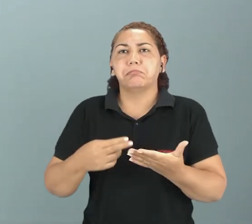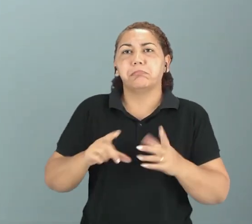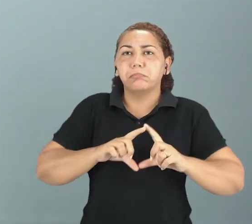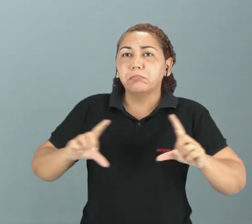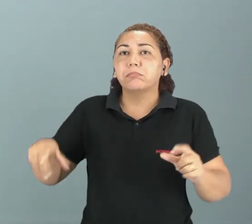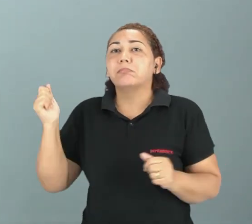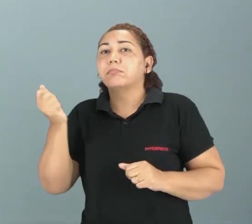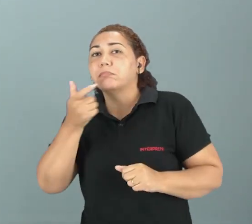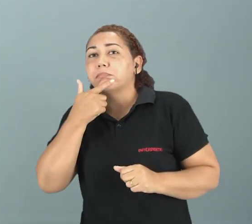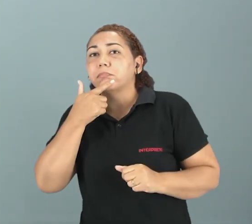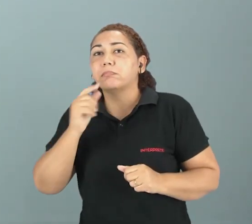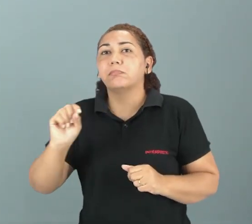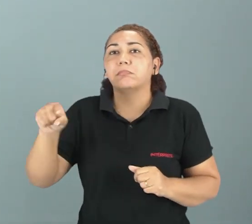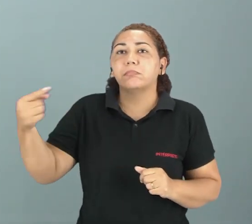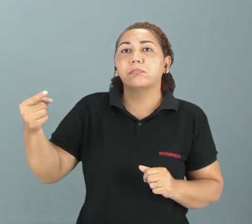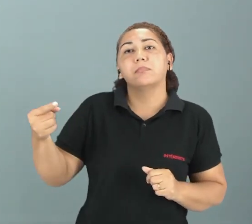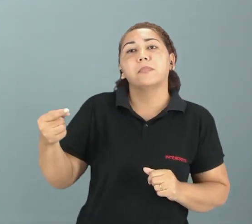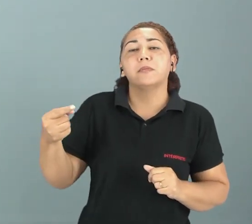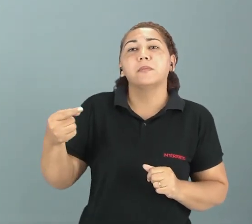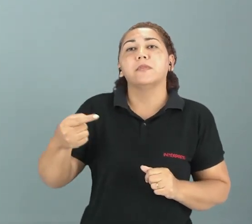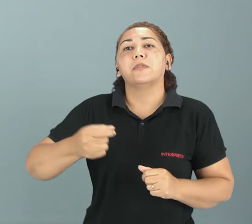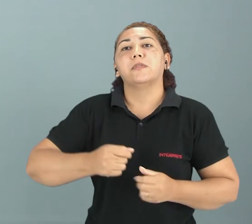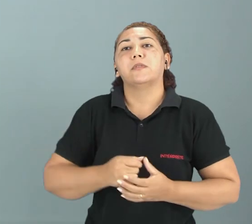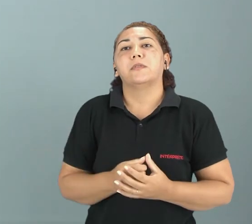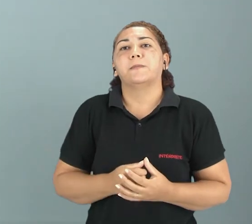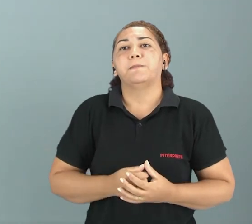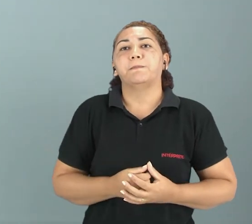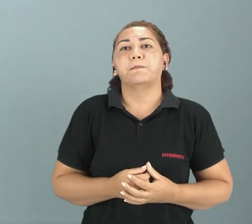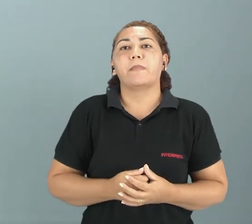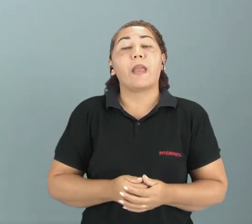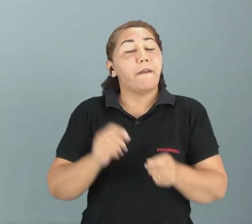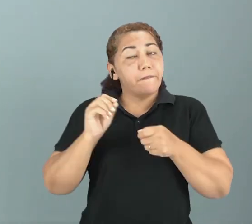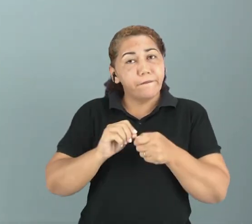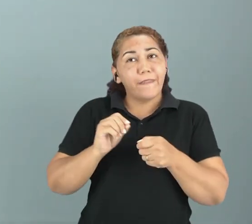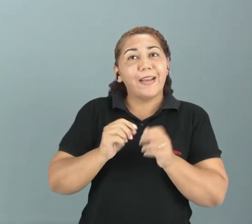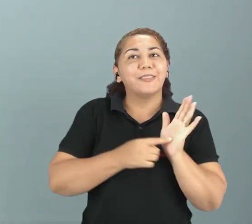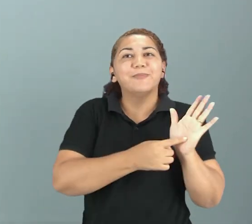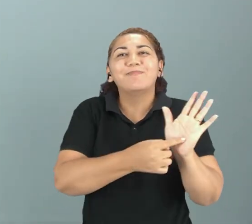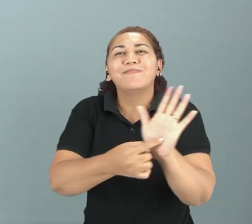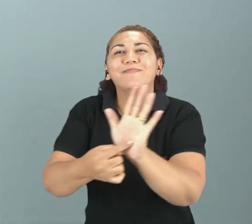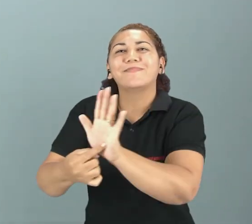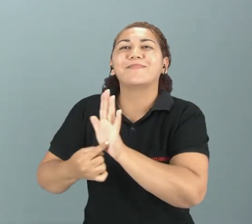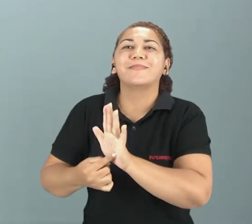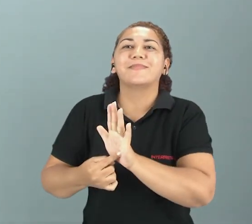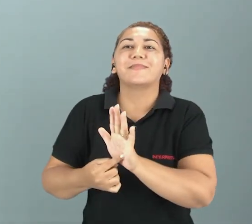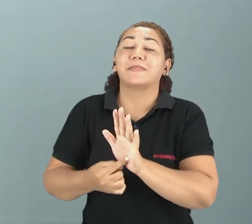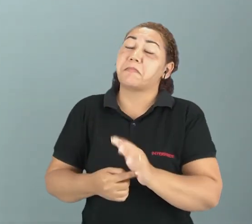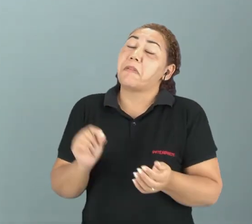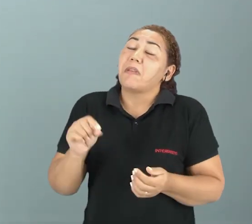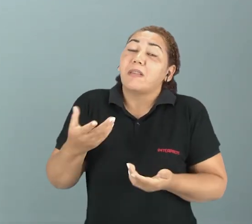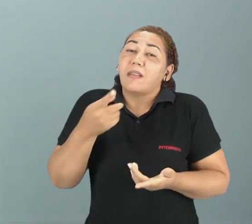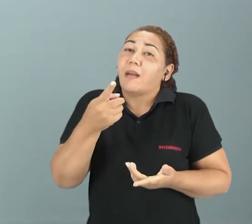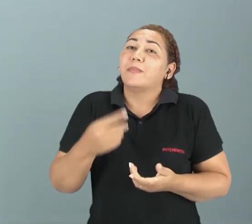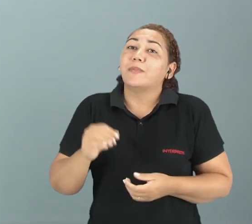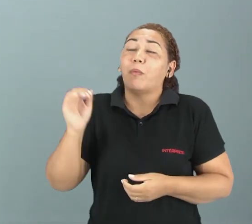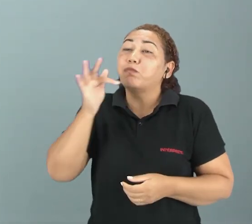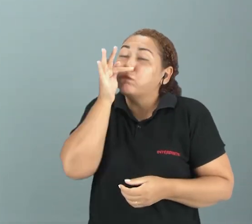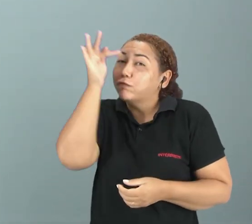sobre isso e reproduzir sua charge aí. Faça e mostre para os outros. Talvez você se torne um grande profissional nessa área, quem sabe,